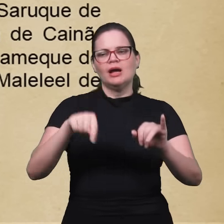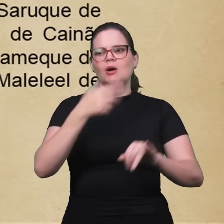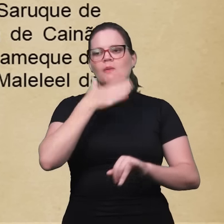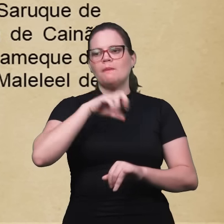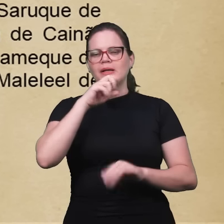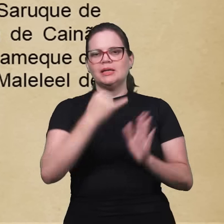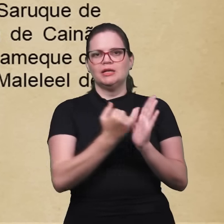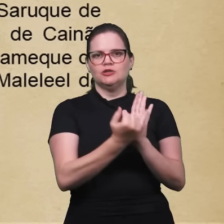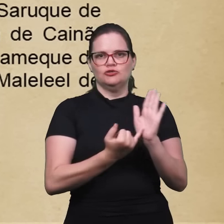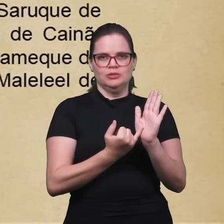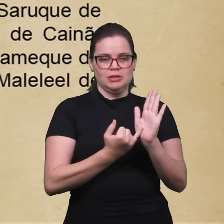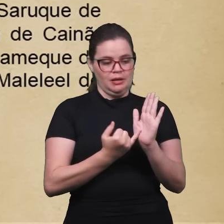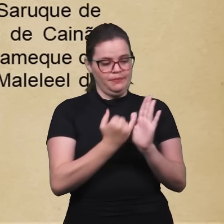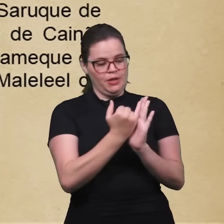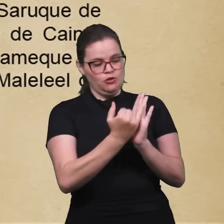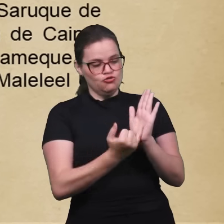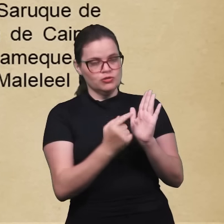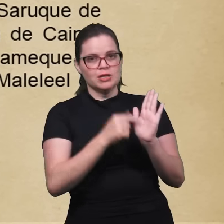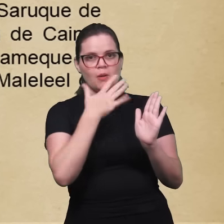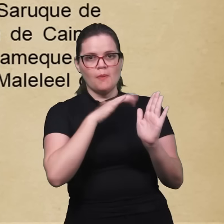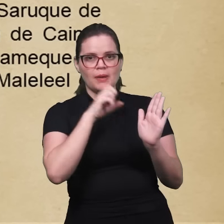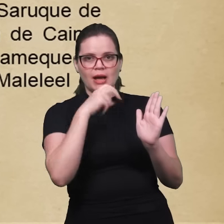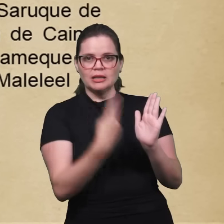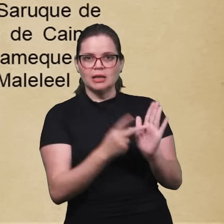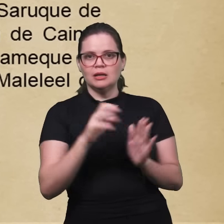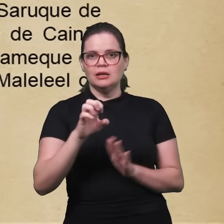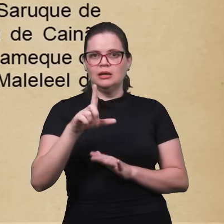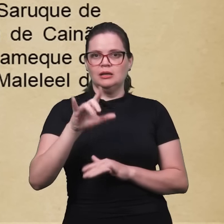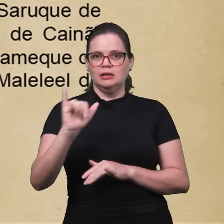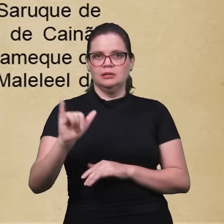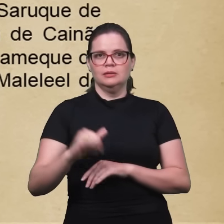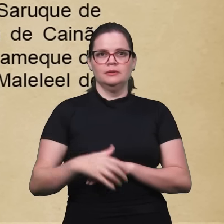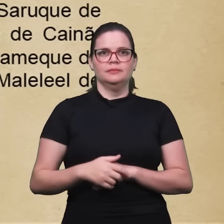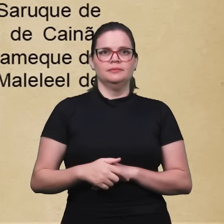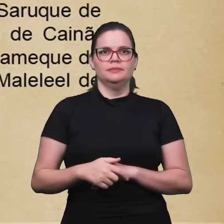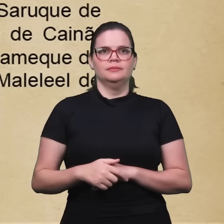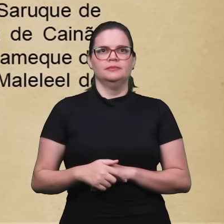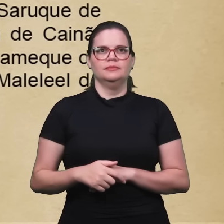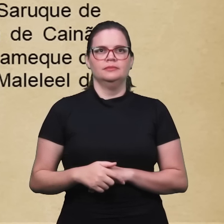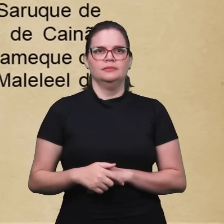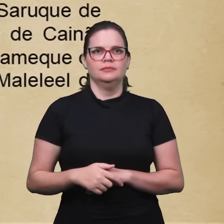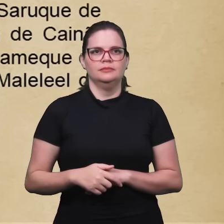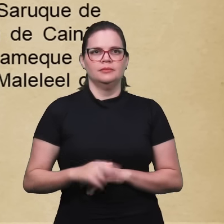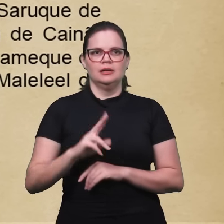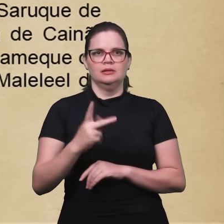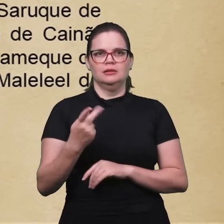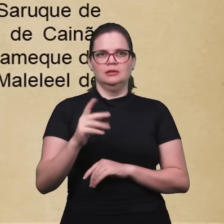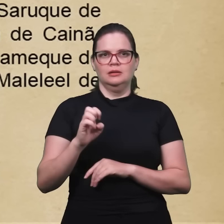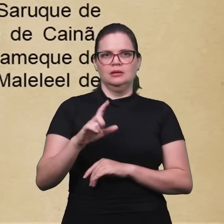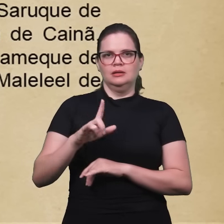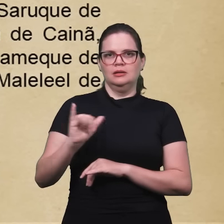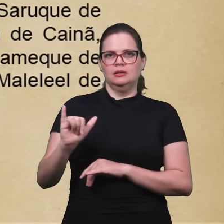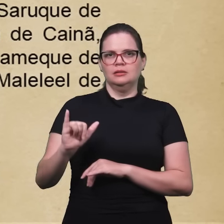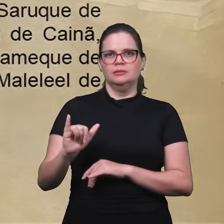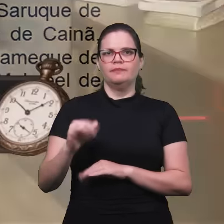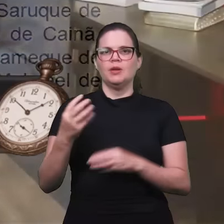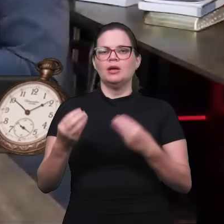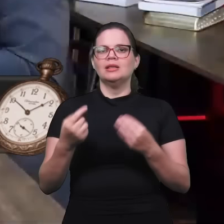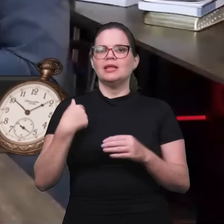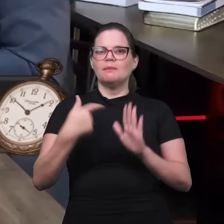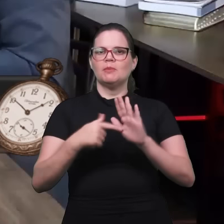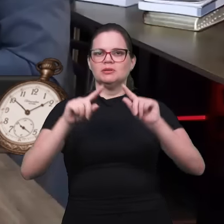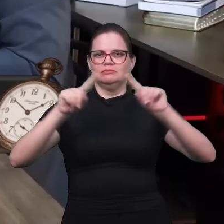Eli. Interessante que aqui nesse início, essa expressão que está aqui, como se cuidava, Lucas